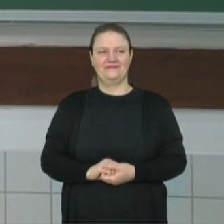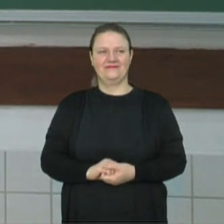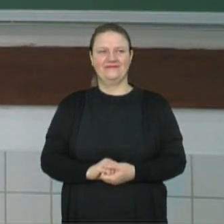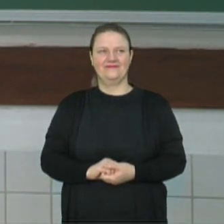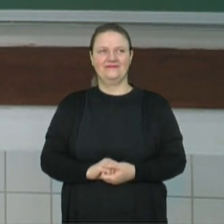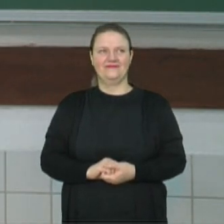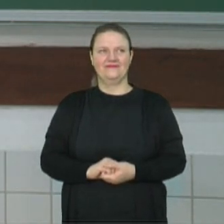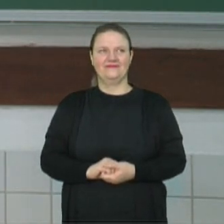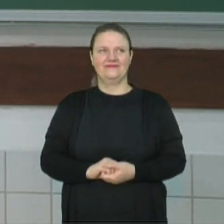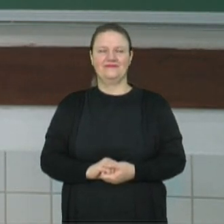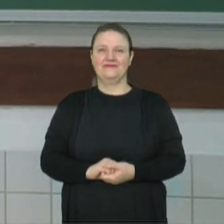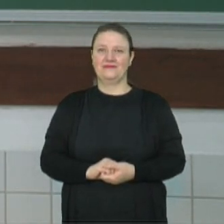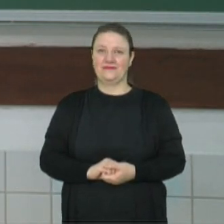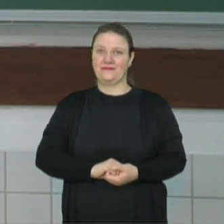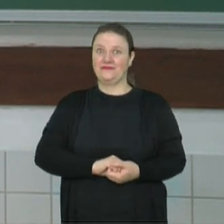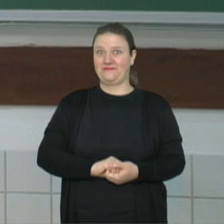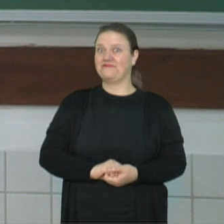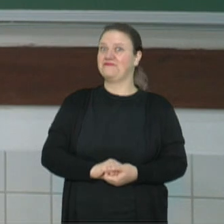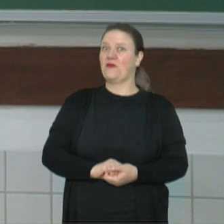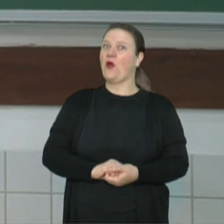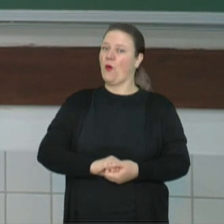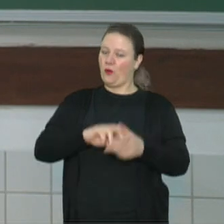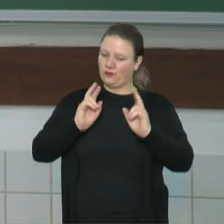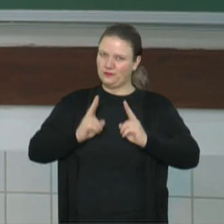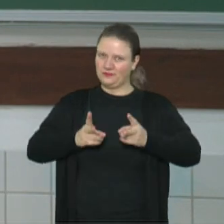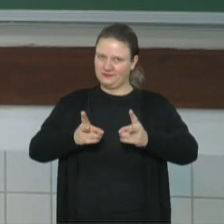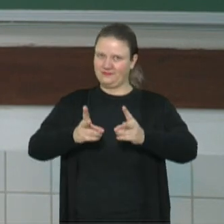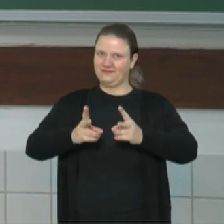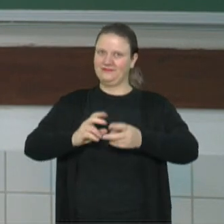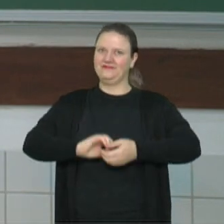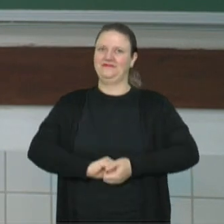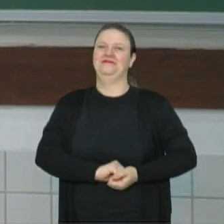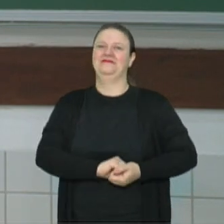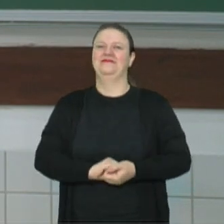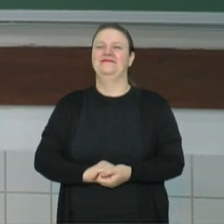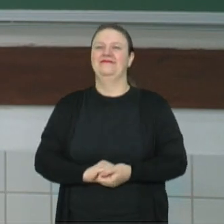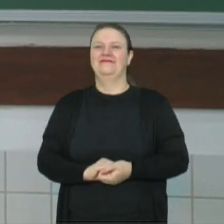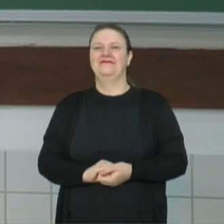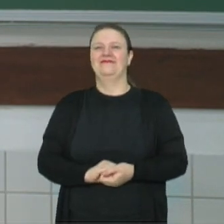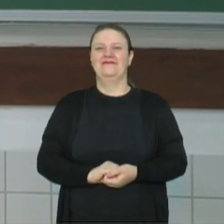Solta. Lá atrás.